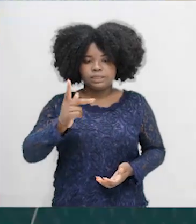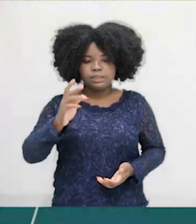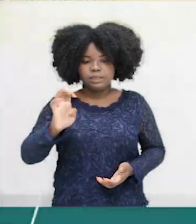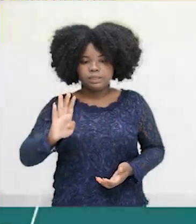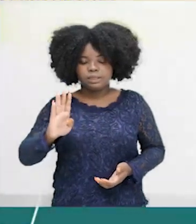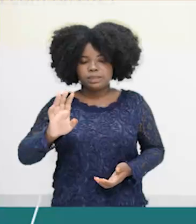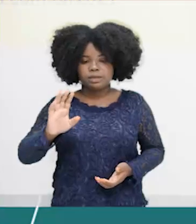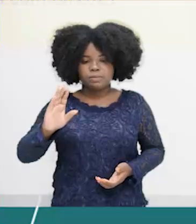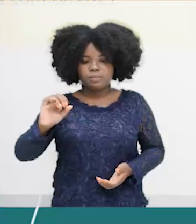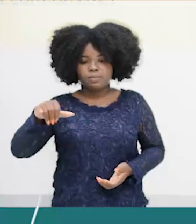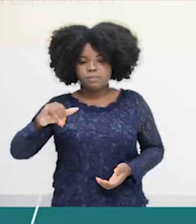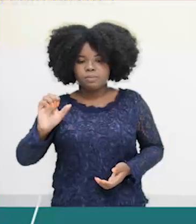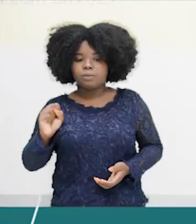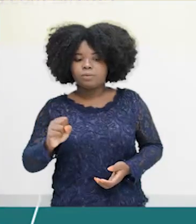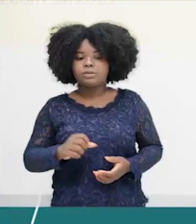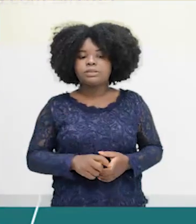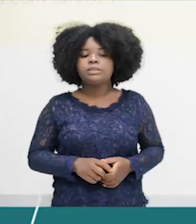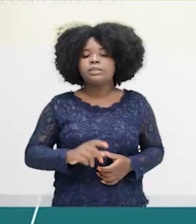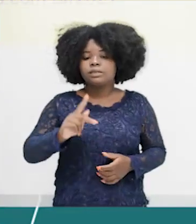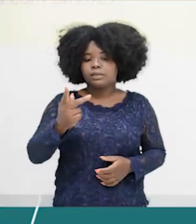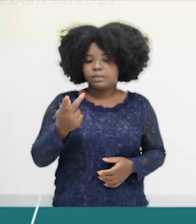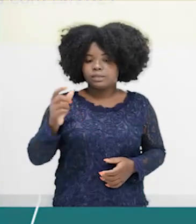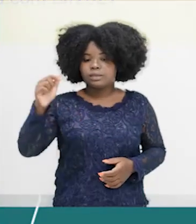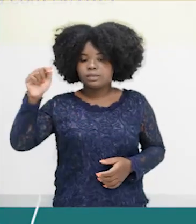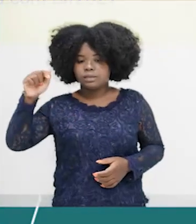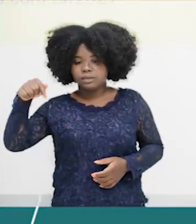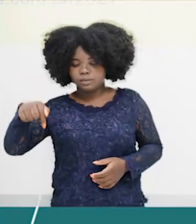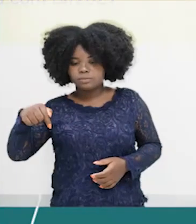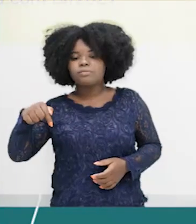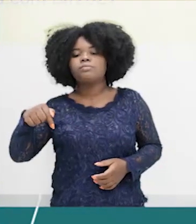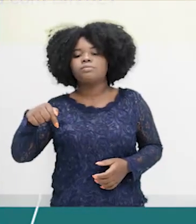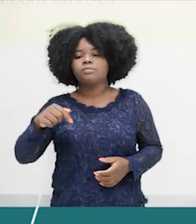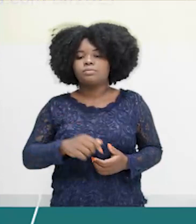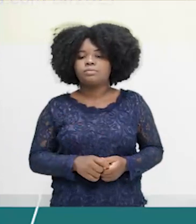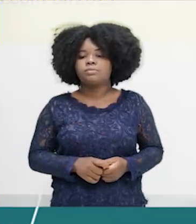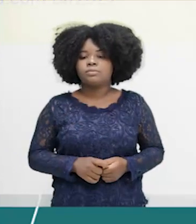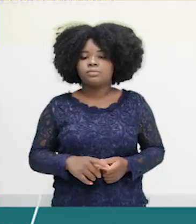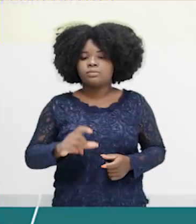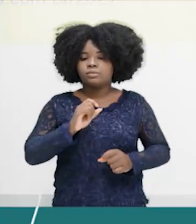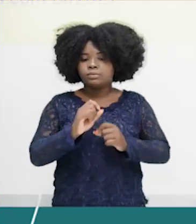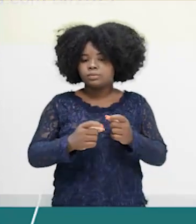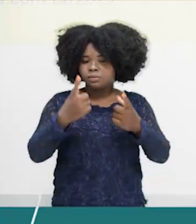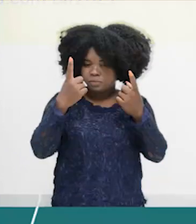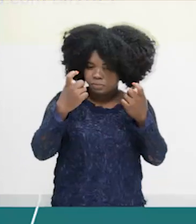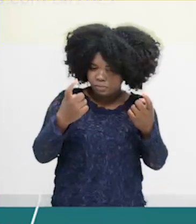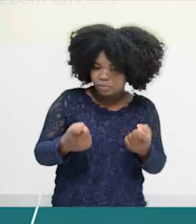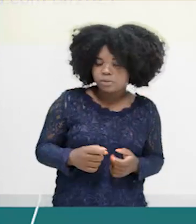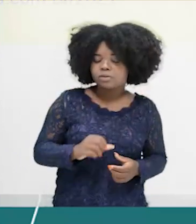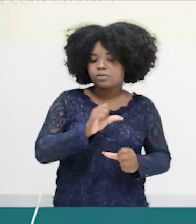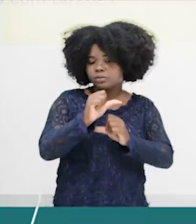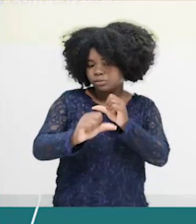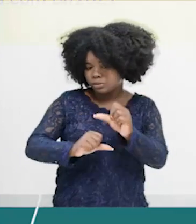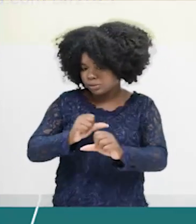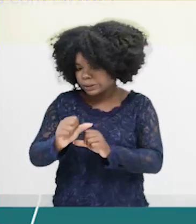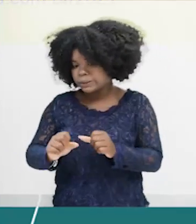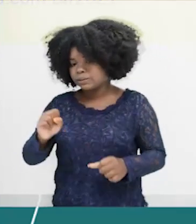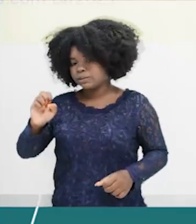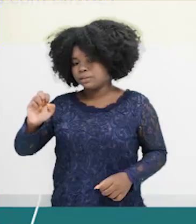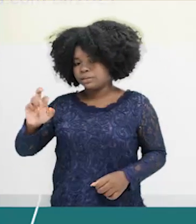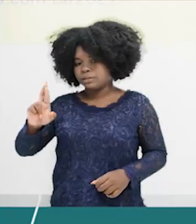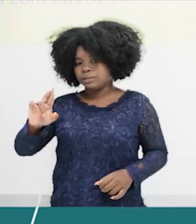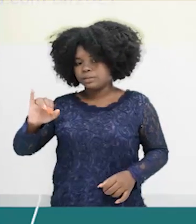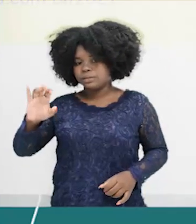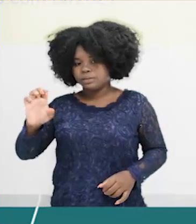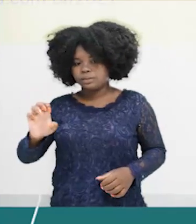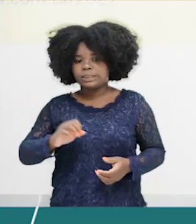extremamente adulto, extremamente violento, deixar claro isso, e já foi transformado em série. Né? O que é legal é você perceber a adaptação do quadrinho, porque ele surgiu